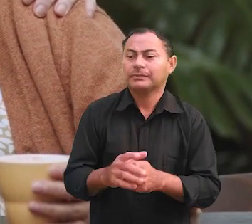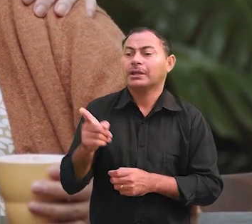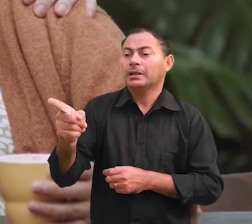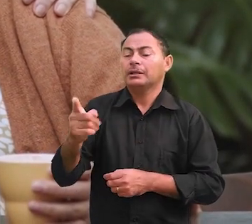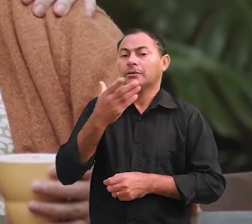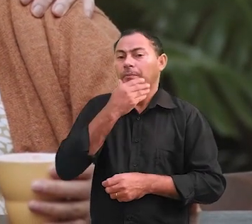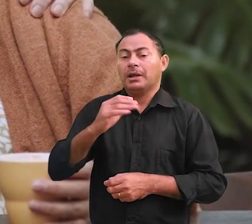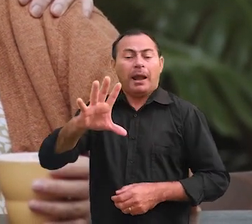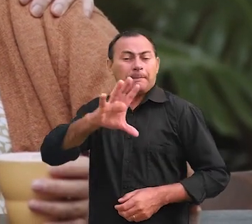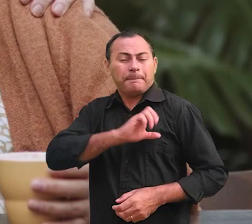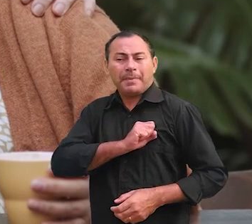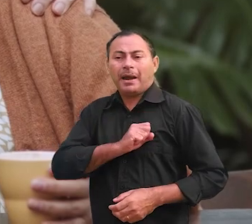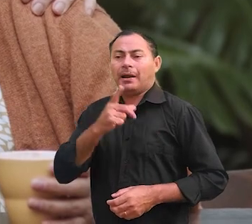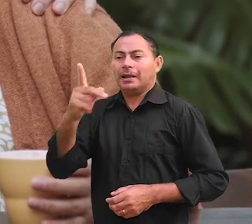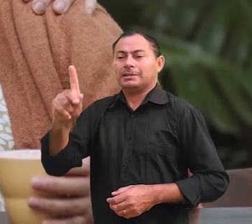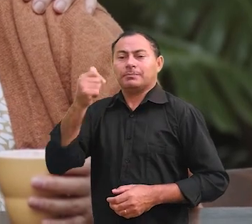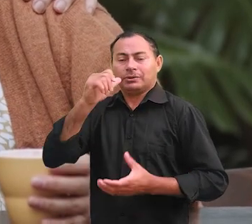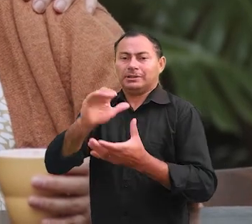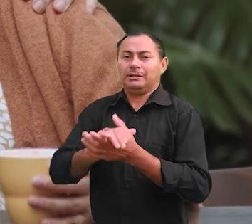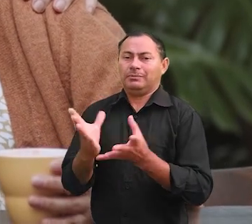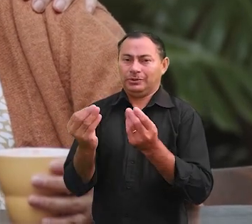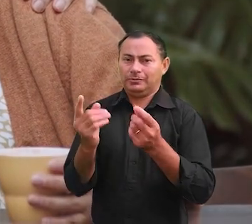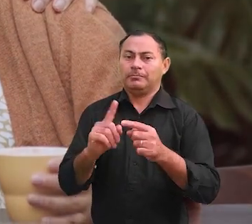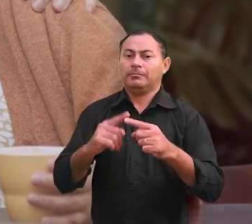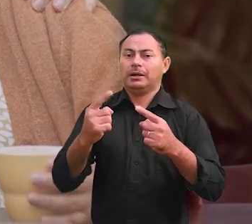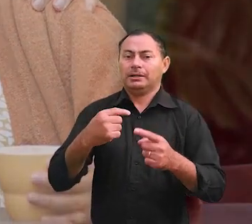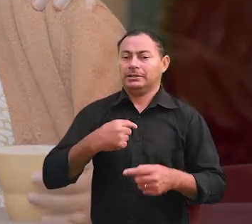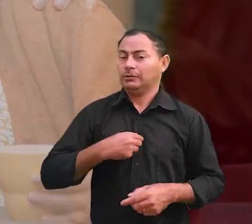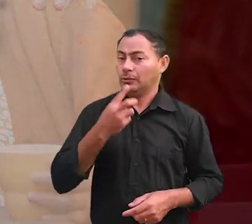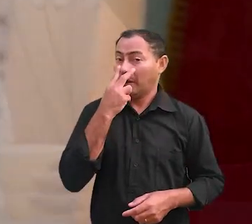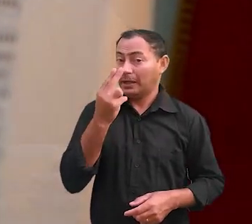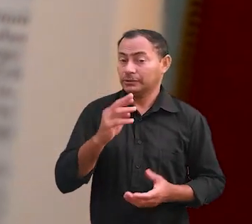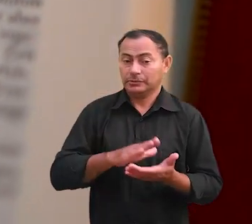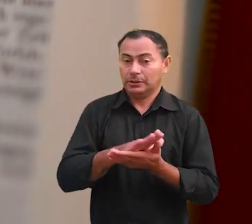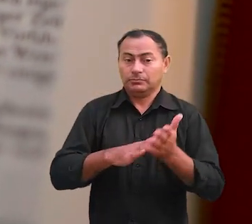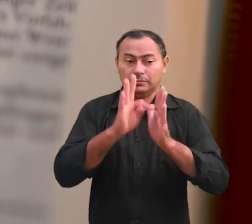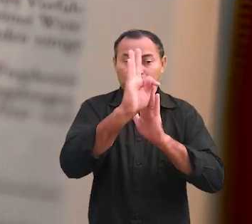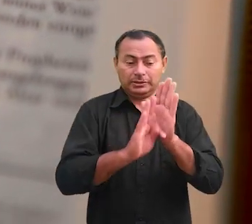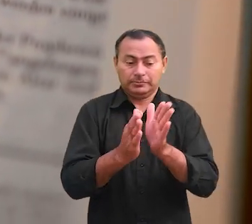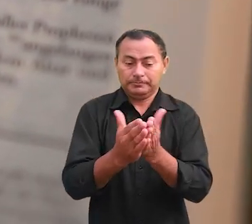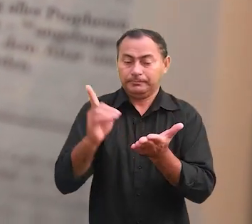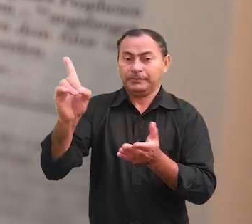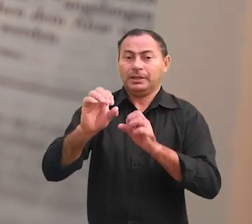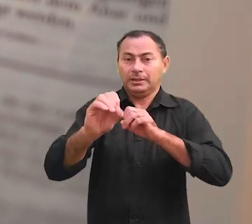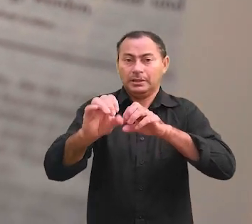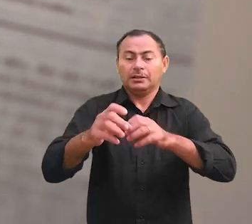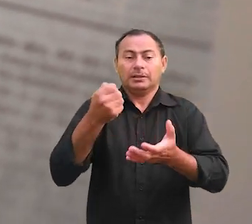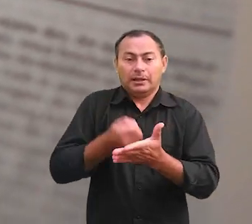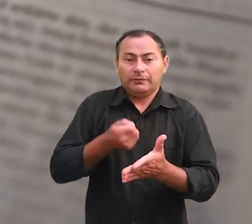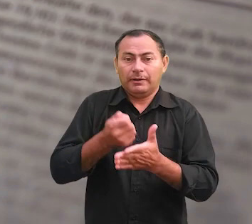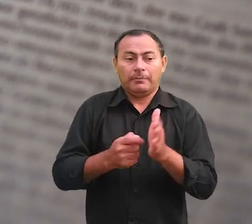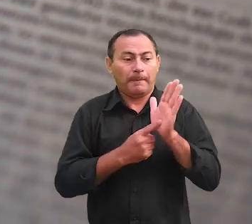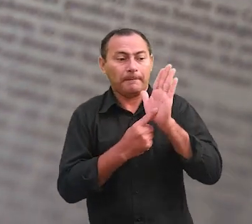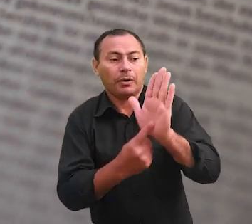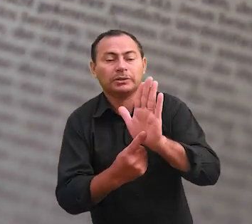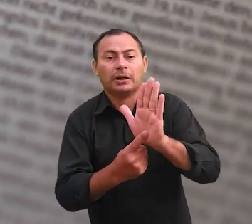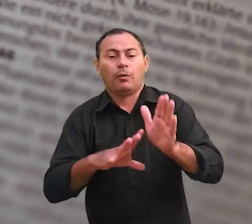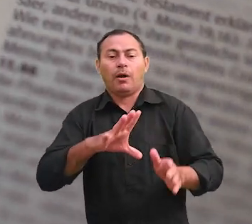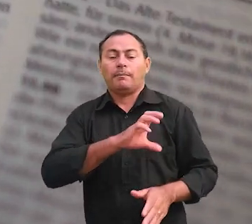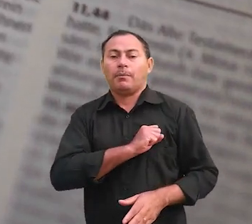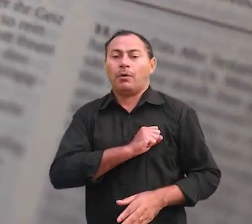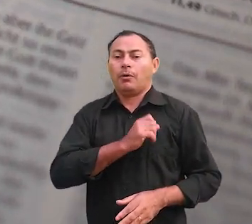ele deveria amar muito esposa dele só que eu não acho nenhum texto na Bíblia que ensina que devemos